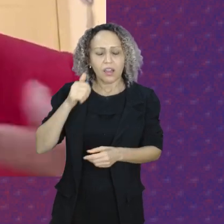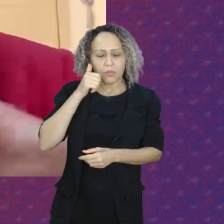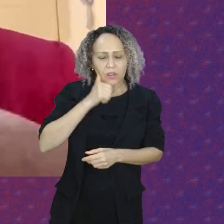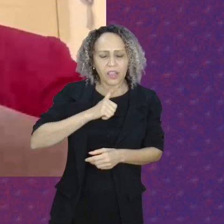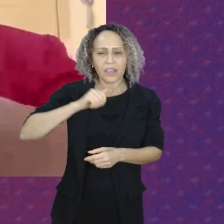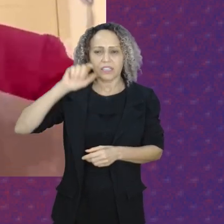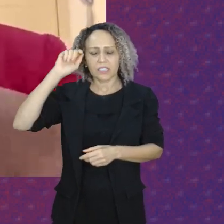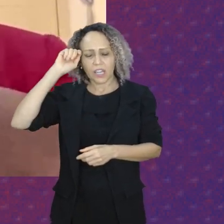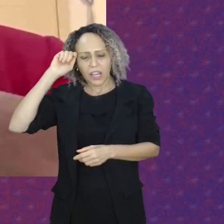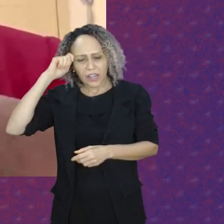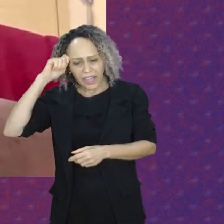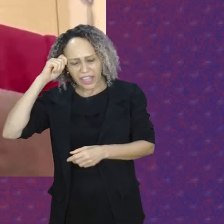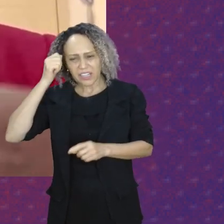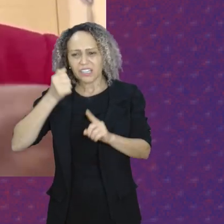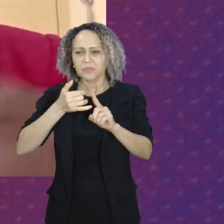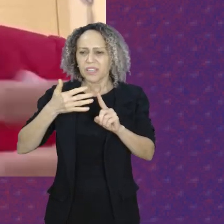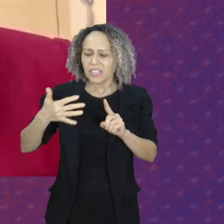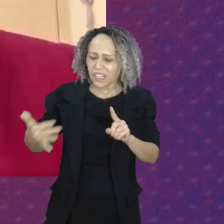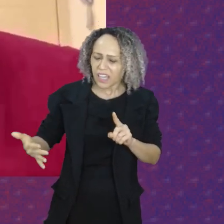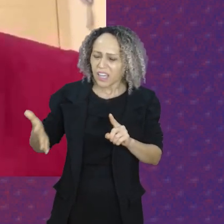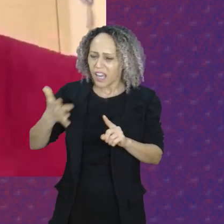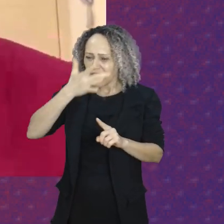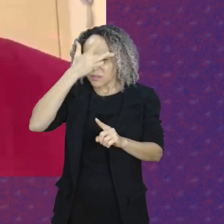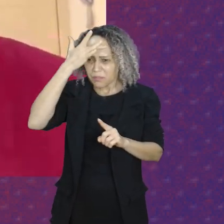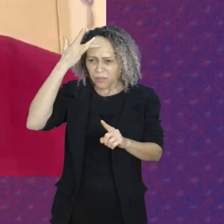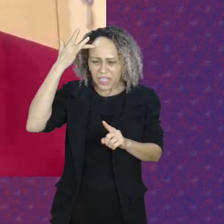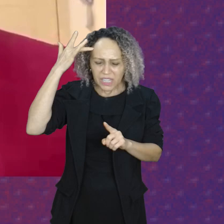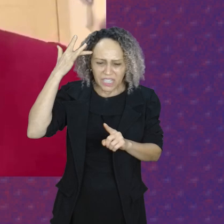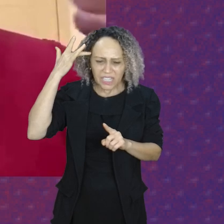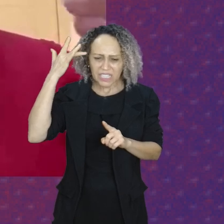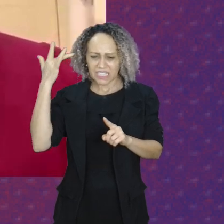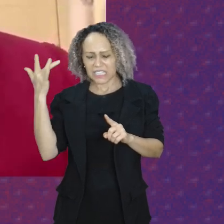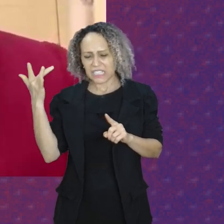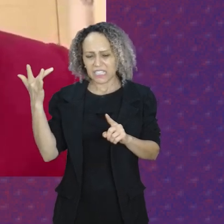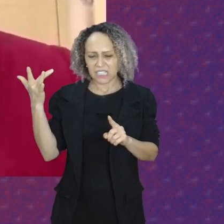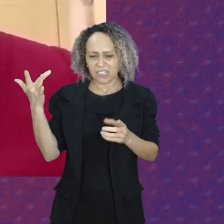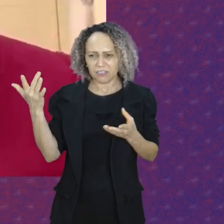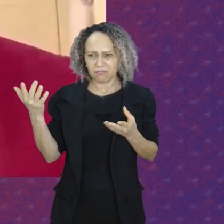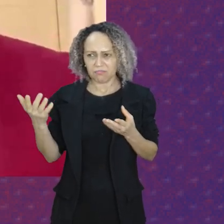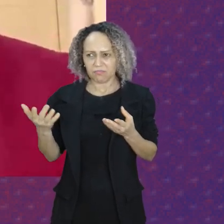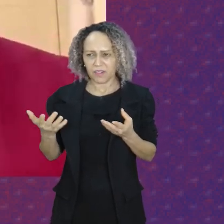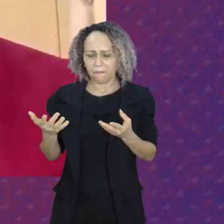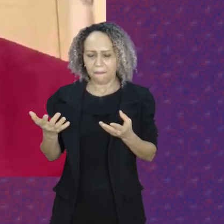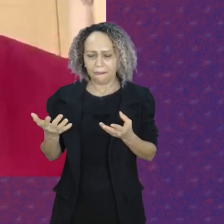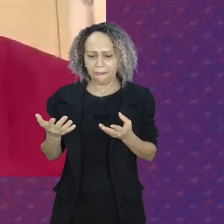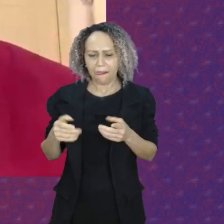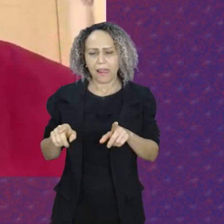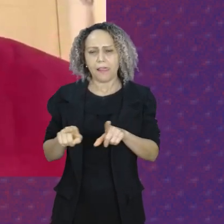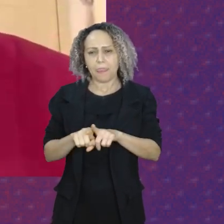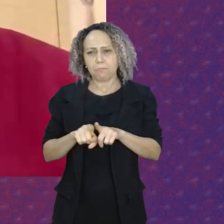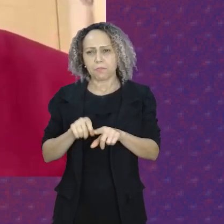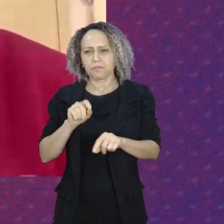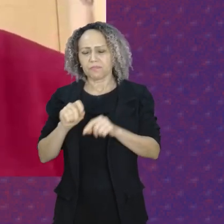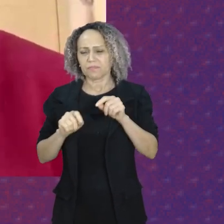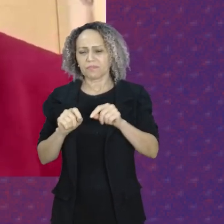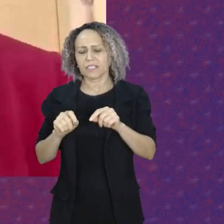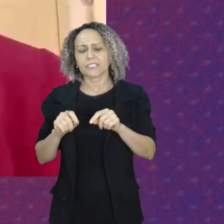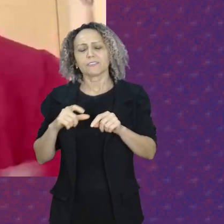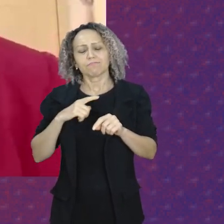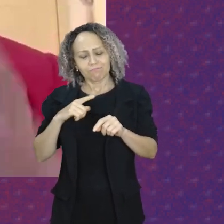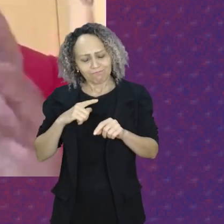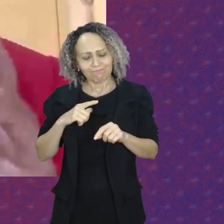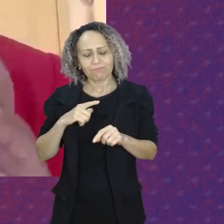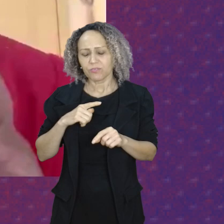LGBTs, ou seja, as pessoas nomeadas para, né, os cargos de primeiro e segundo escalão,